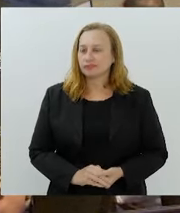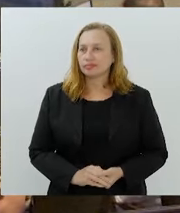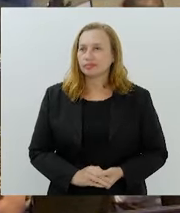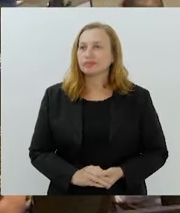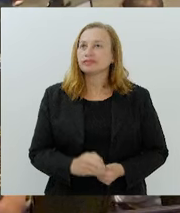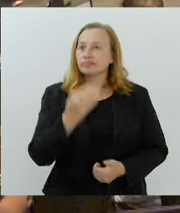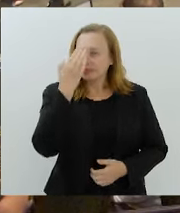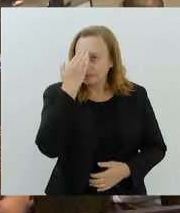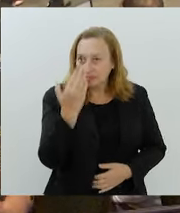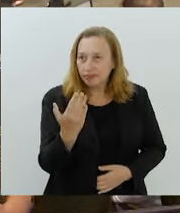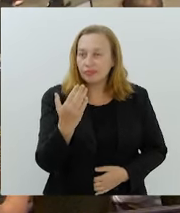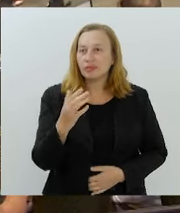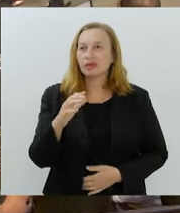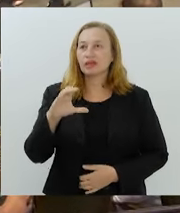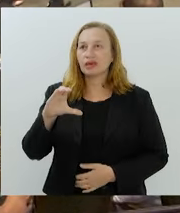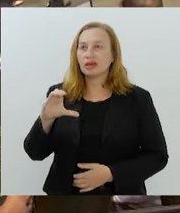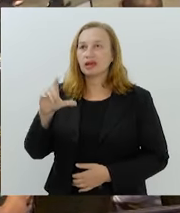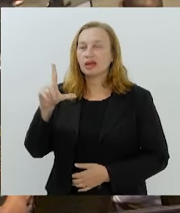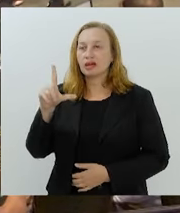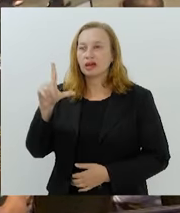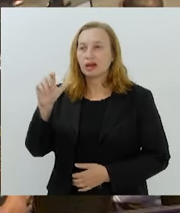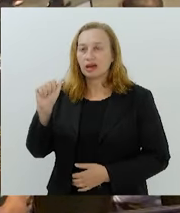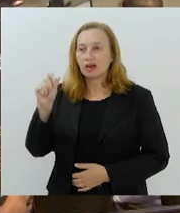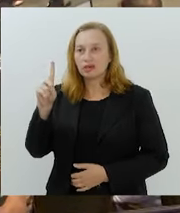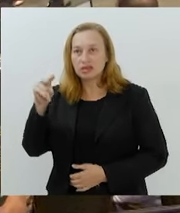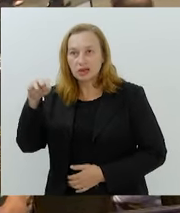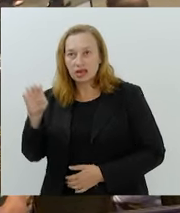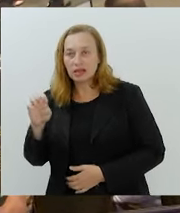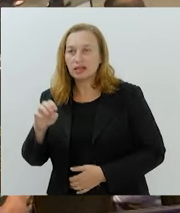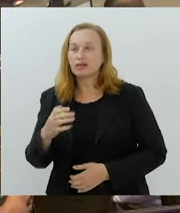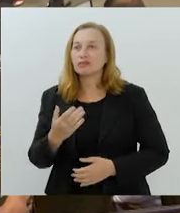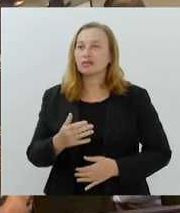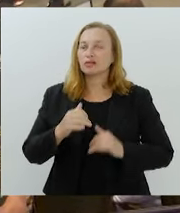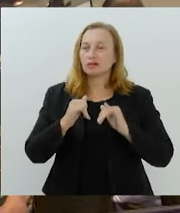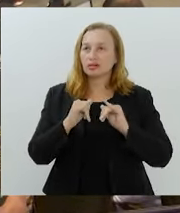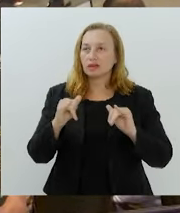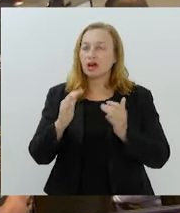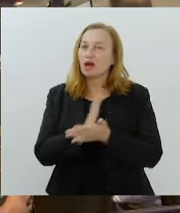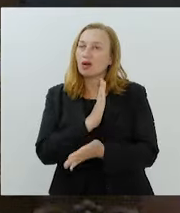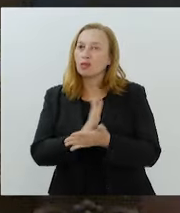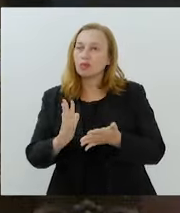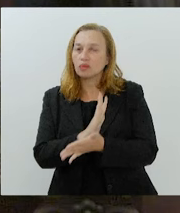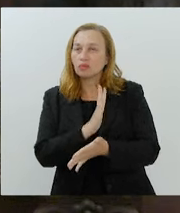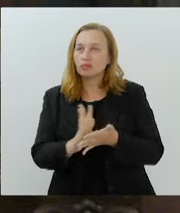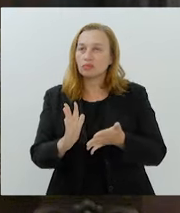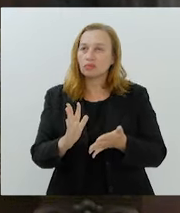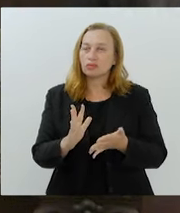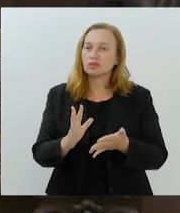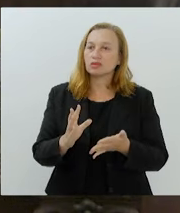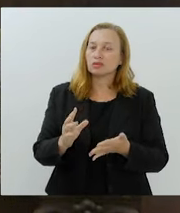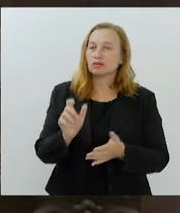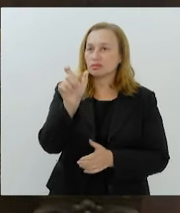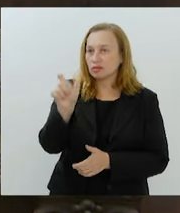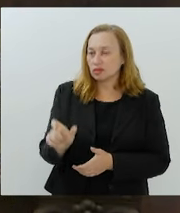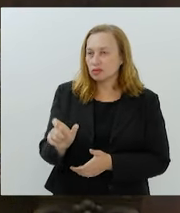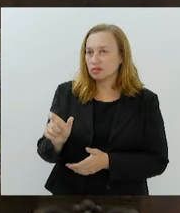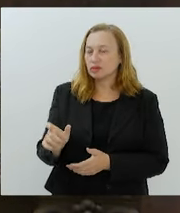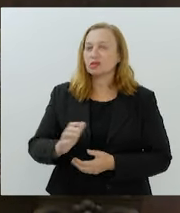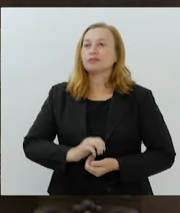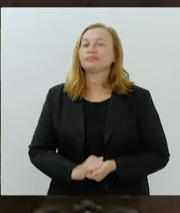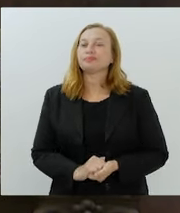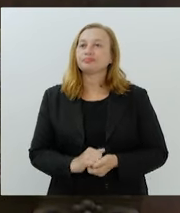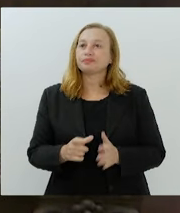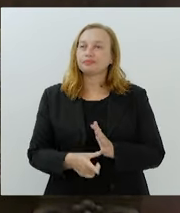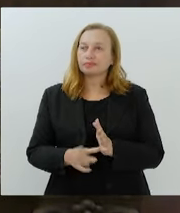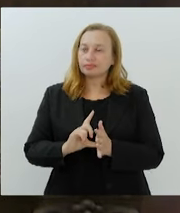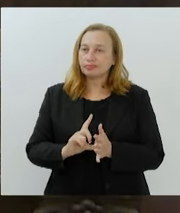Obrigado, Glauciele. Vamos aqui anunciar rapidamente algumas presenças antes de passar a palavra para os